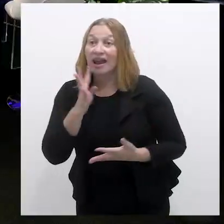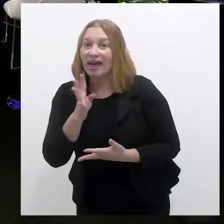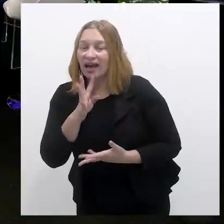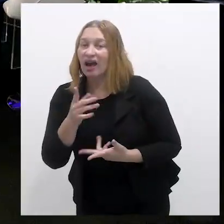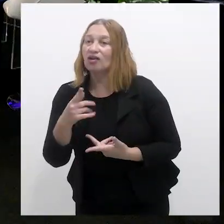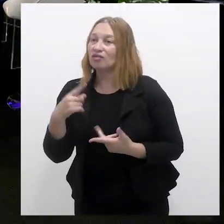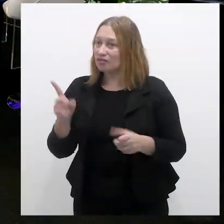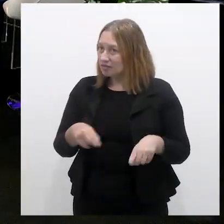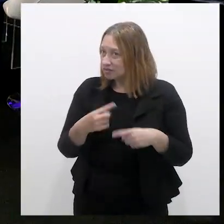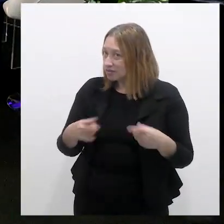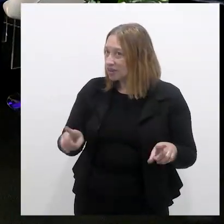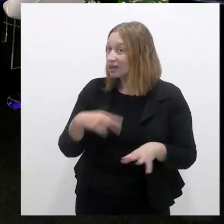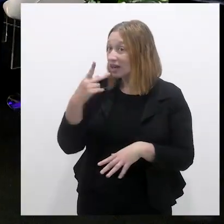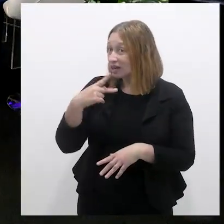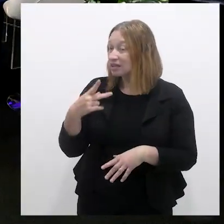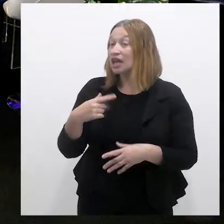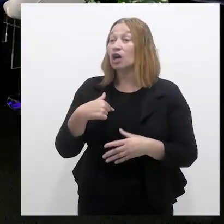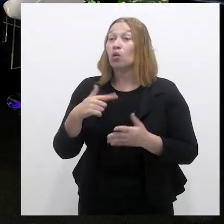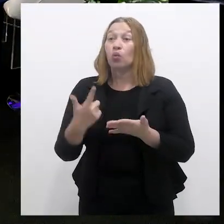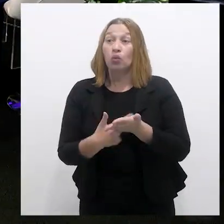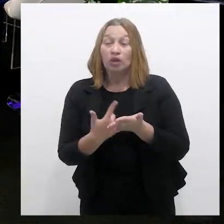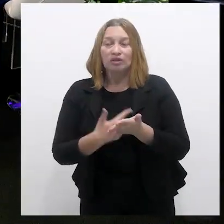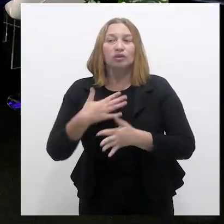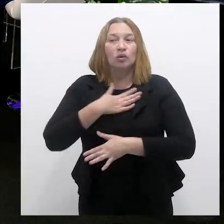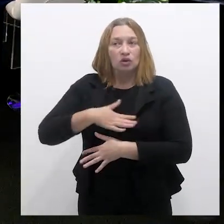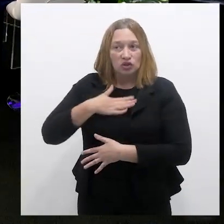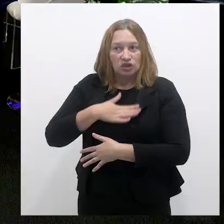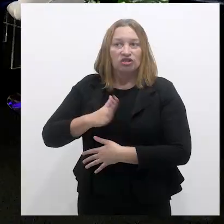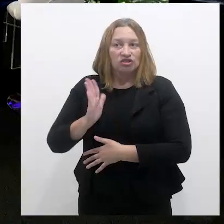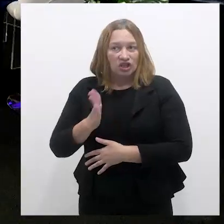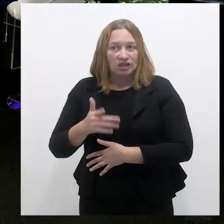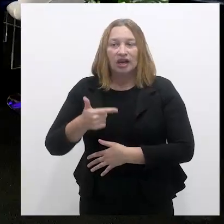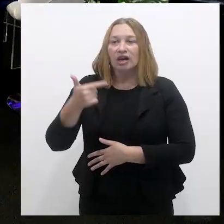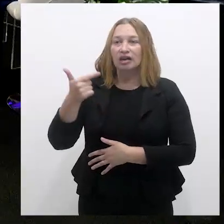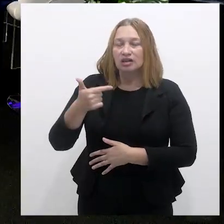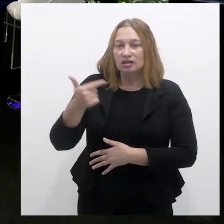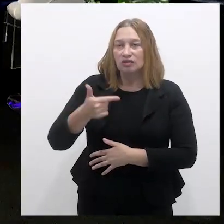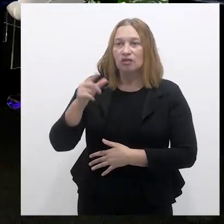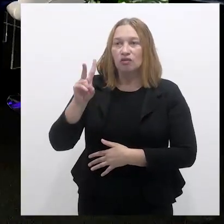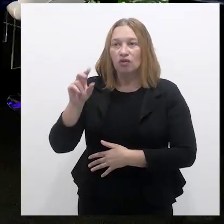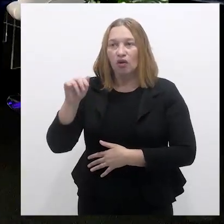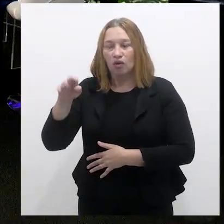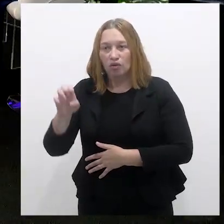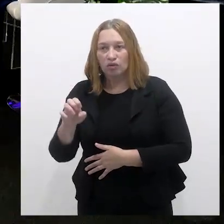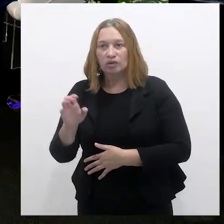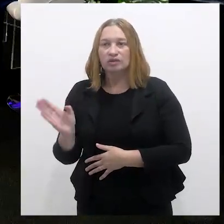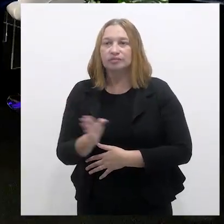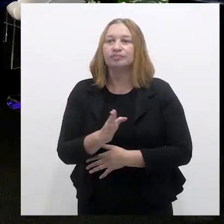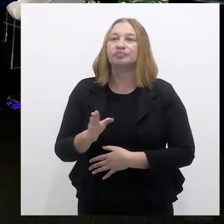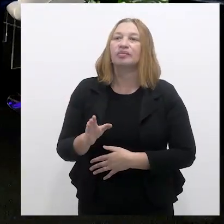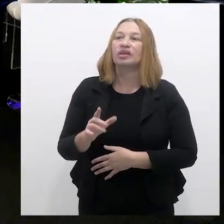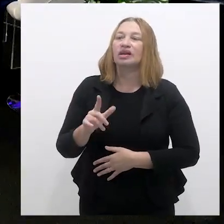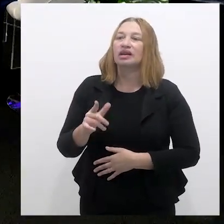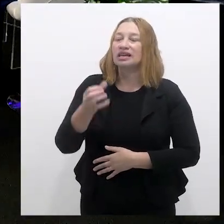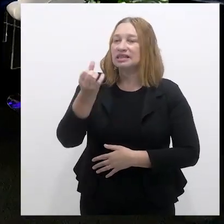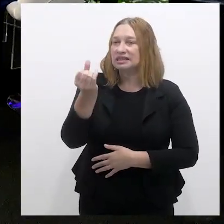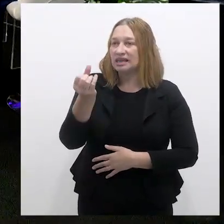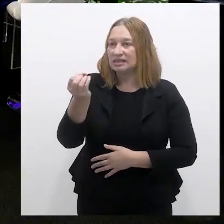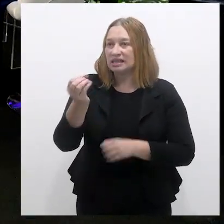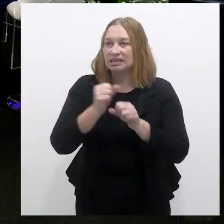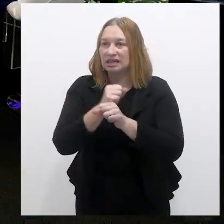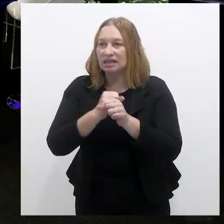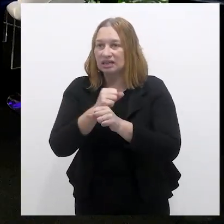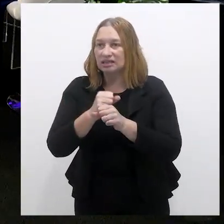Bacana. E como a gente falou muito de música aqui hoje, eu trouxe um livro que eu achei muito interessante, gostei, já está no volume 2, não sei se vocês já conhecem, chama Do Vinil